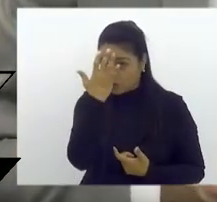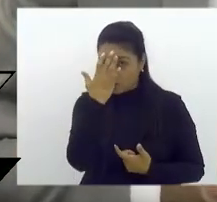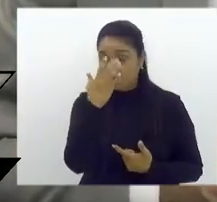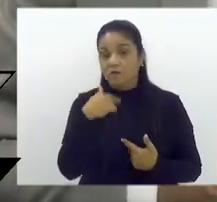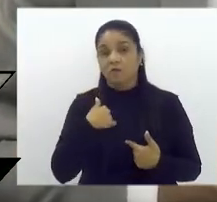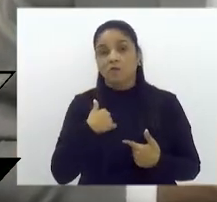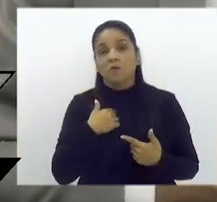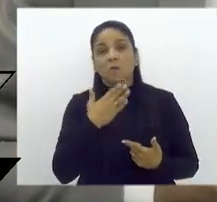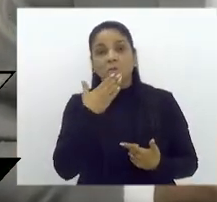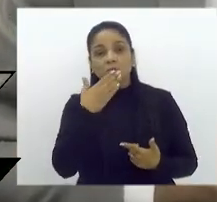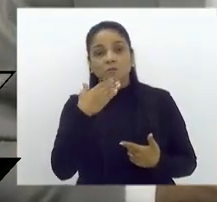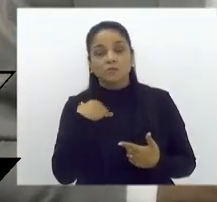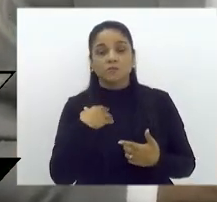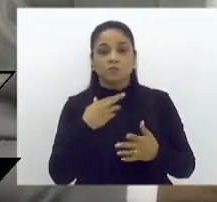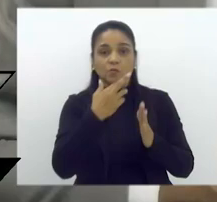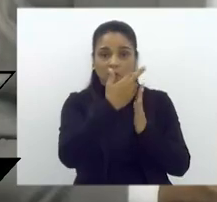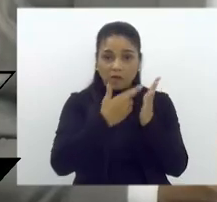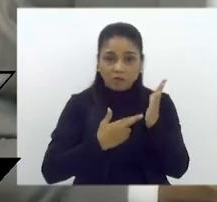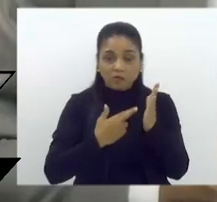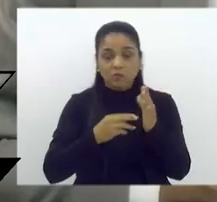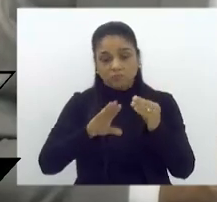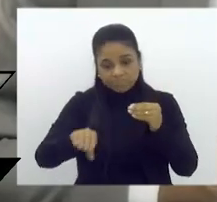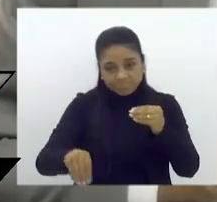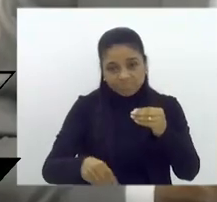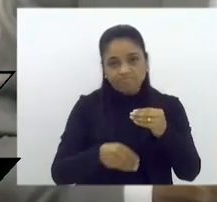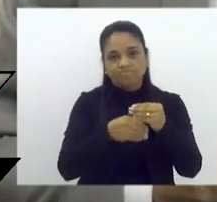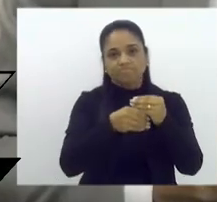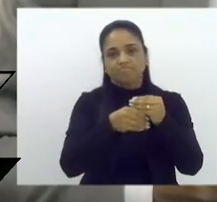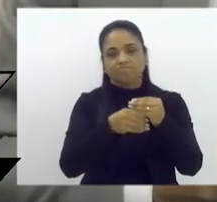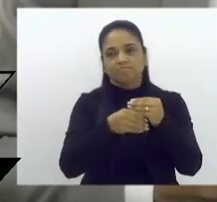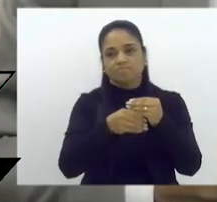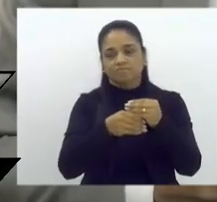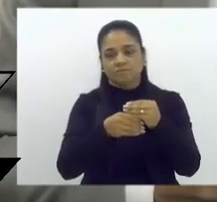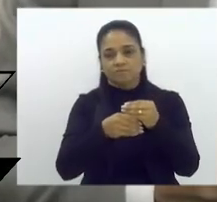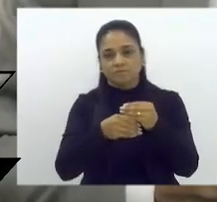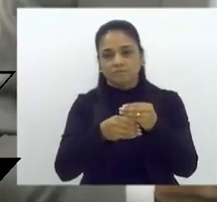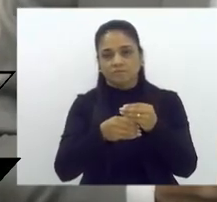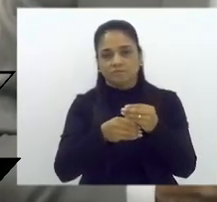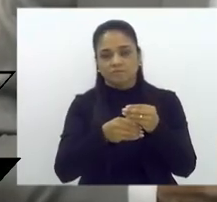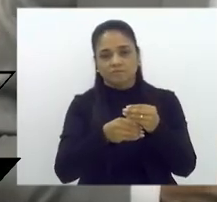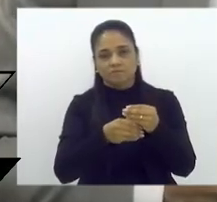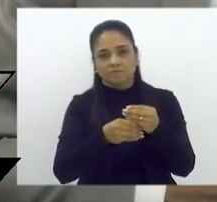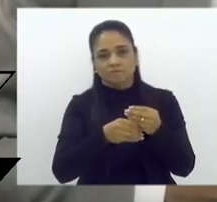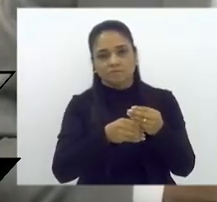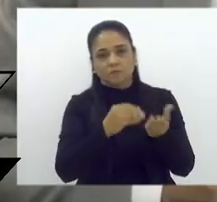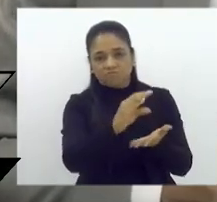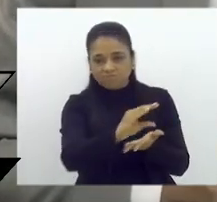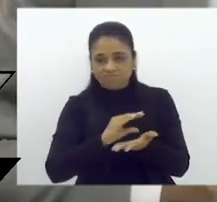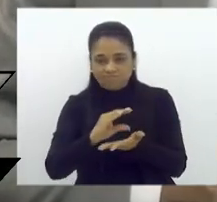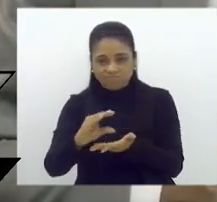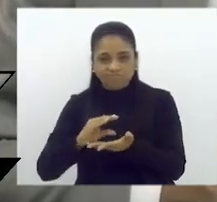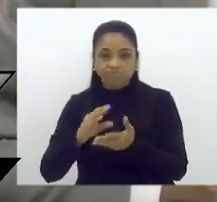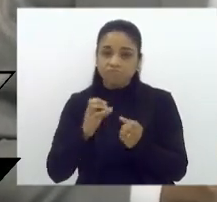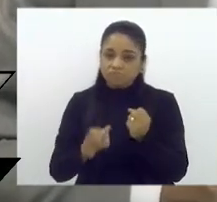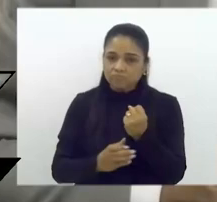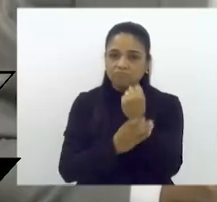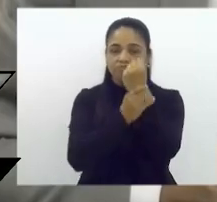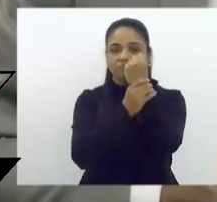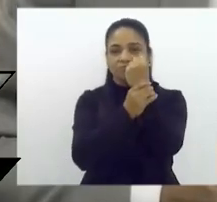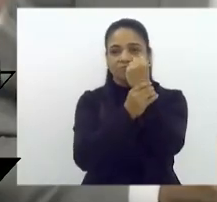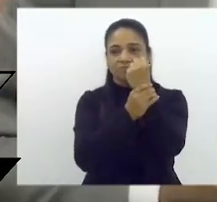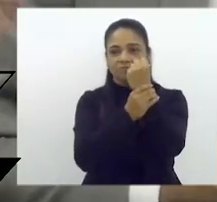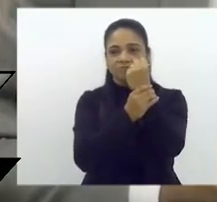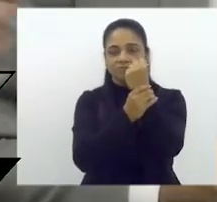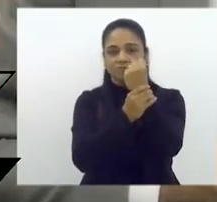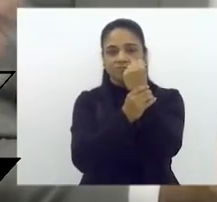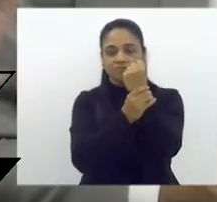pedi ao relator que possa incluir outras fontes para que possamos, com isso, a gente... Muito bom, muito garantir bom.